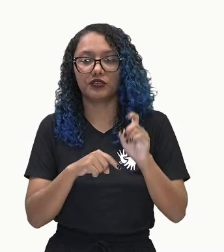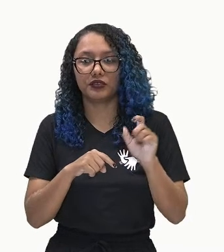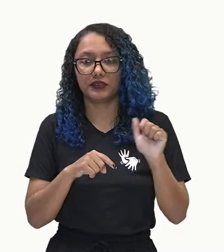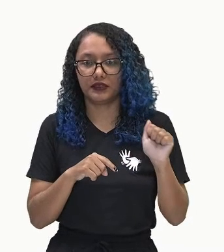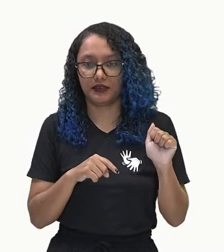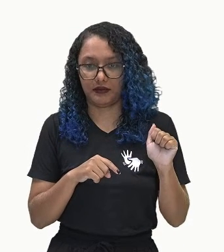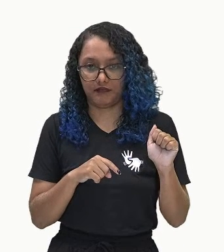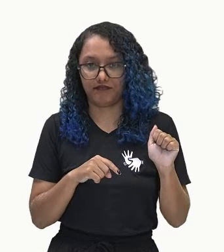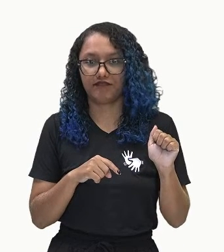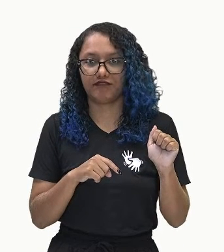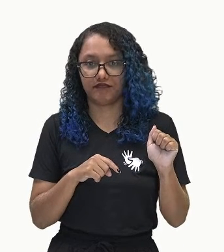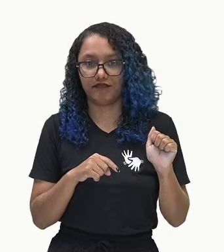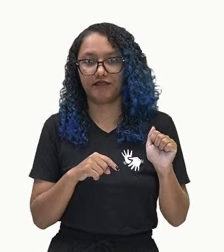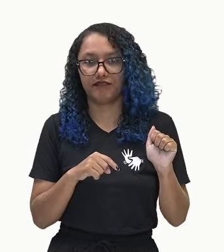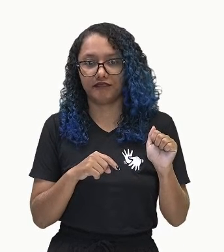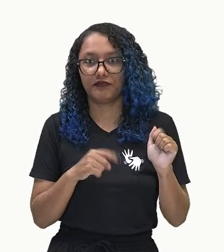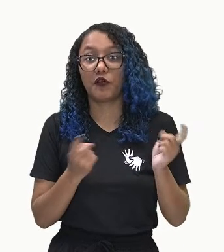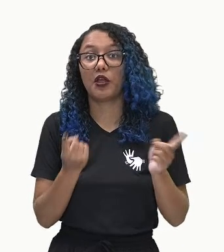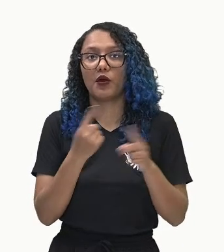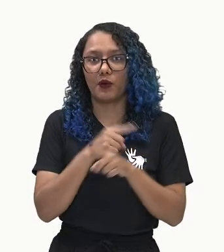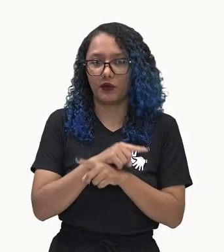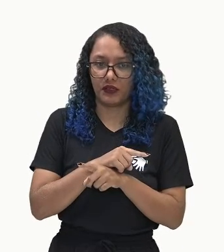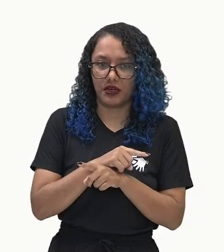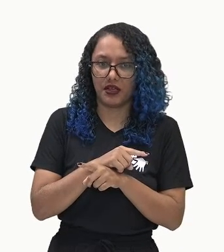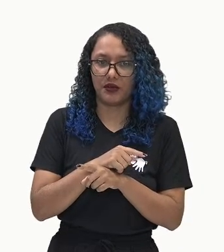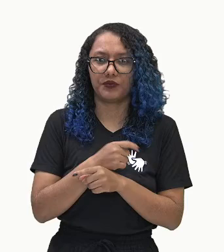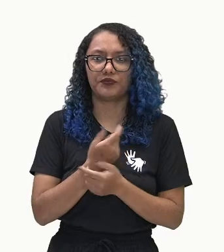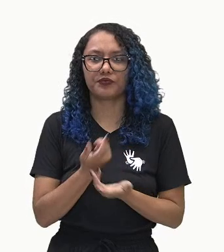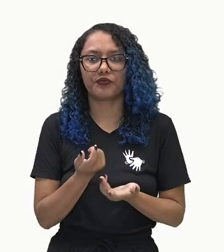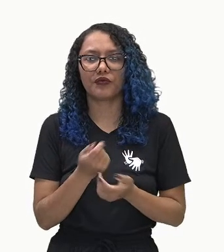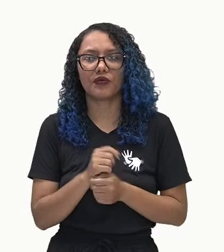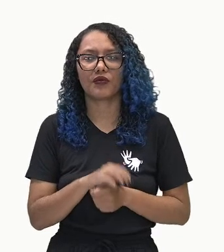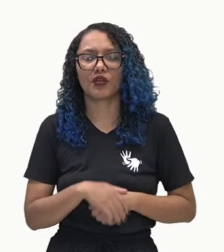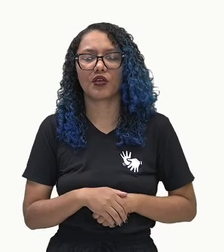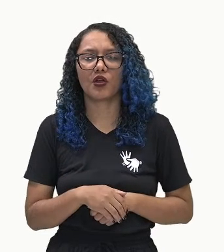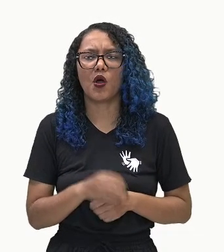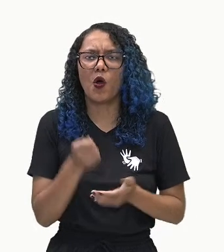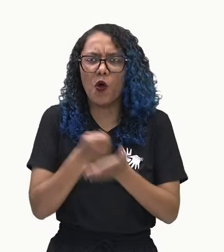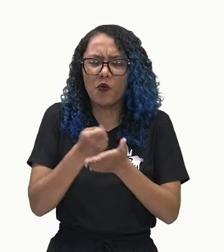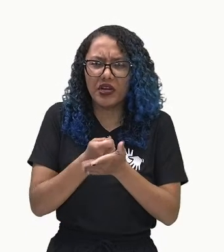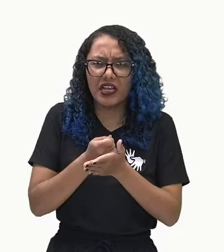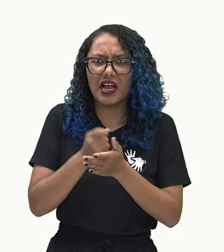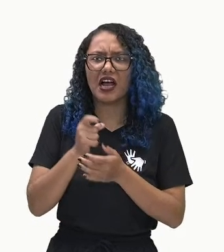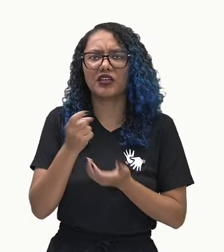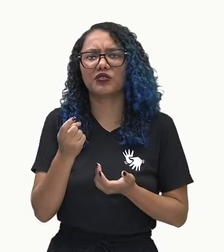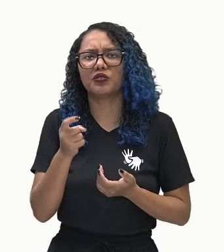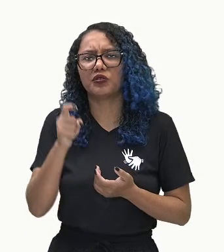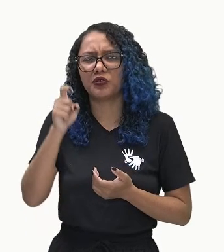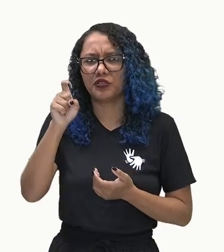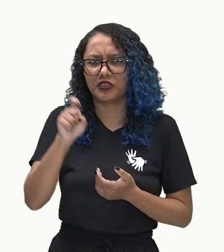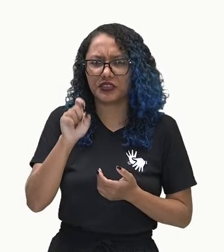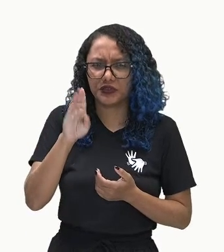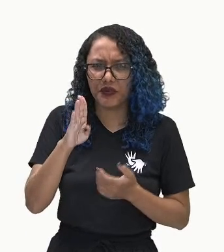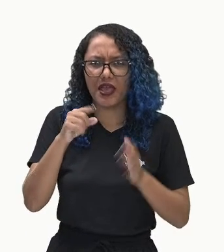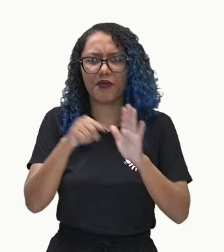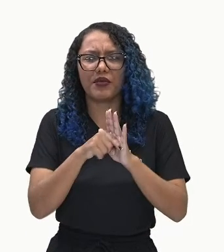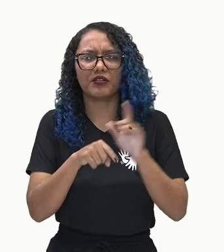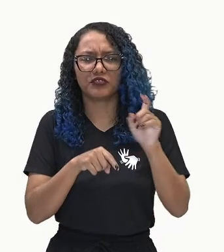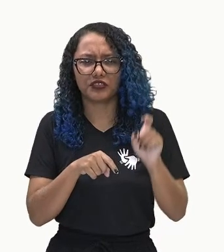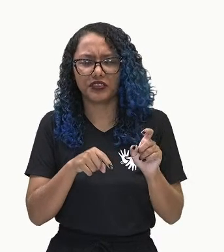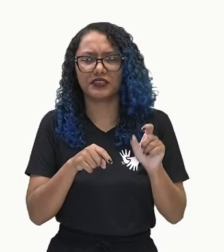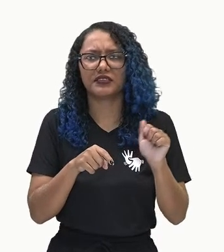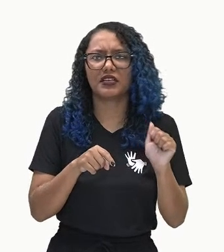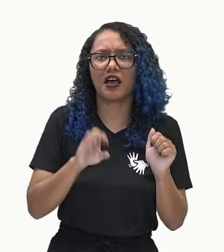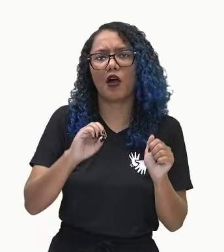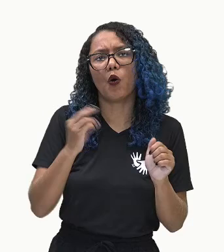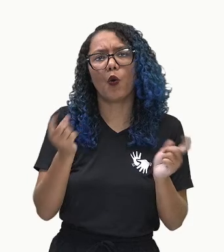A. Professor, existe obrigação de resolver x de B menos x de A ou x de A menos